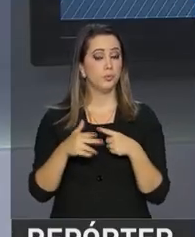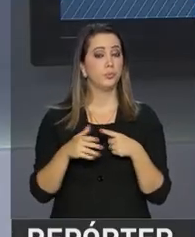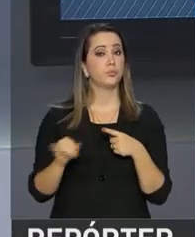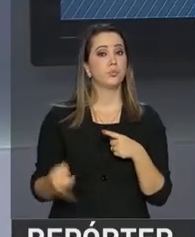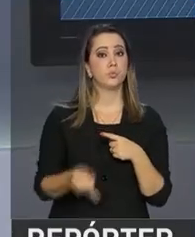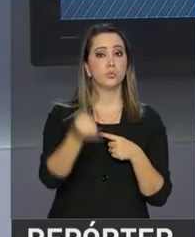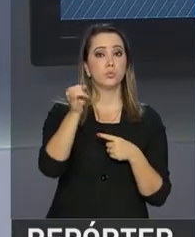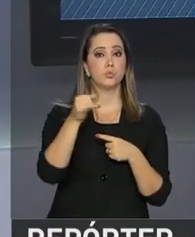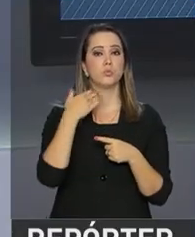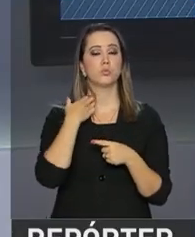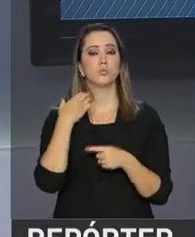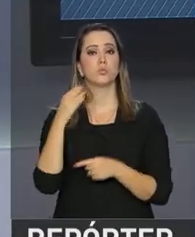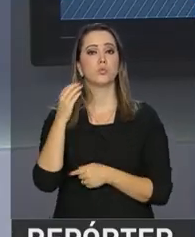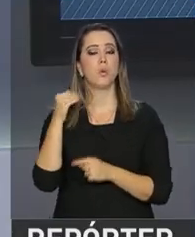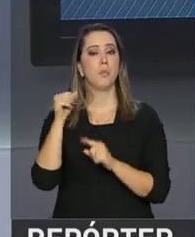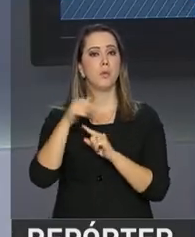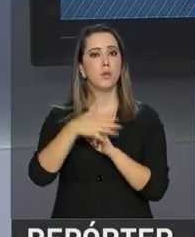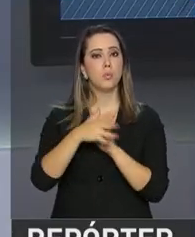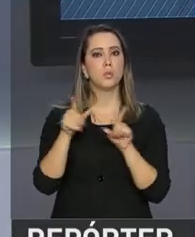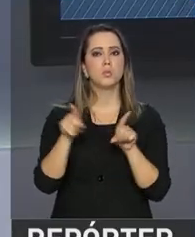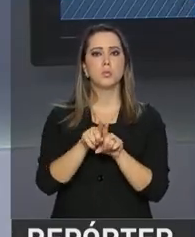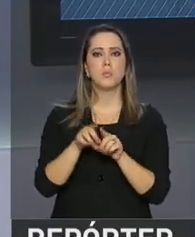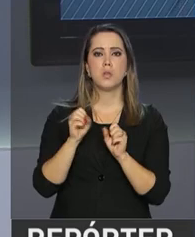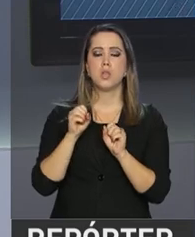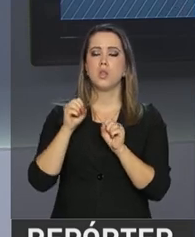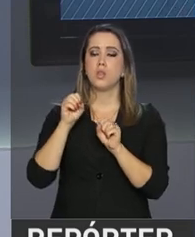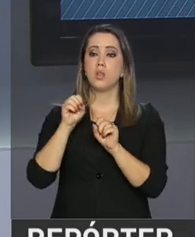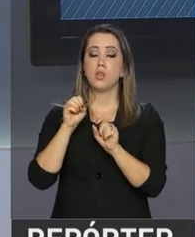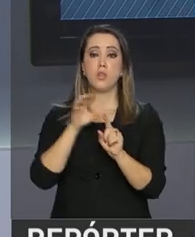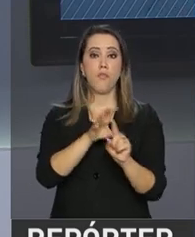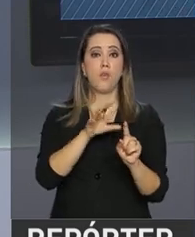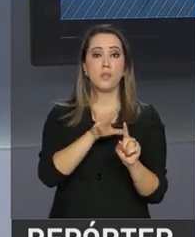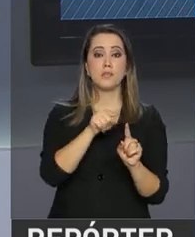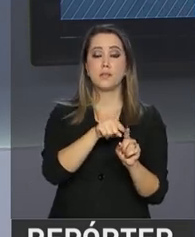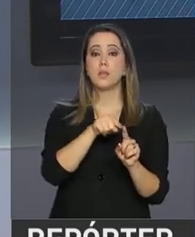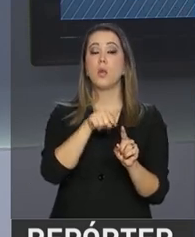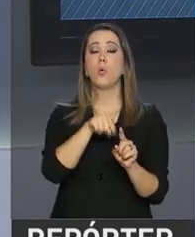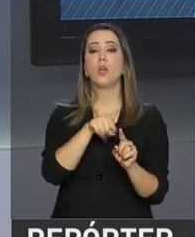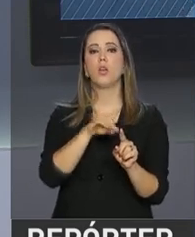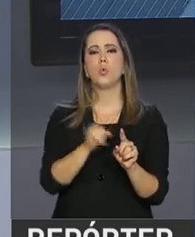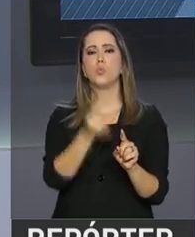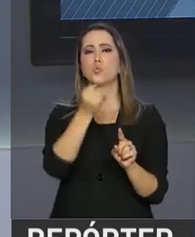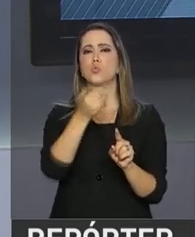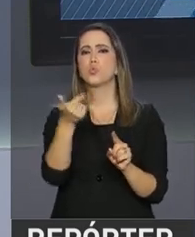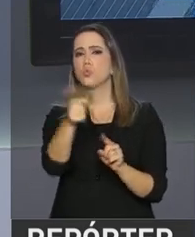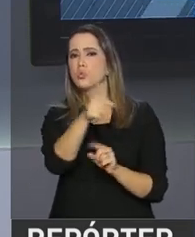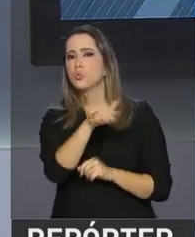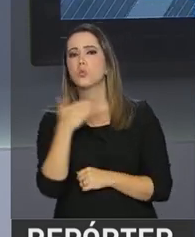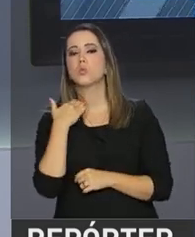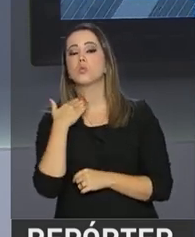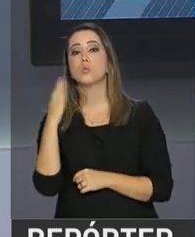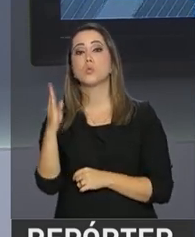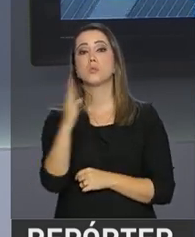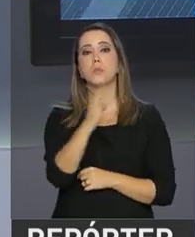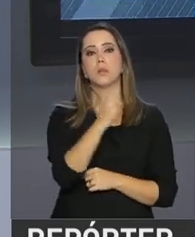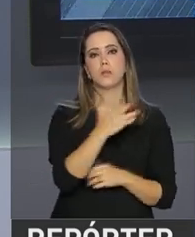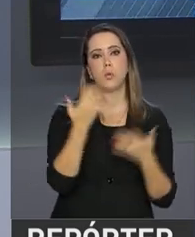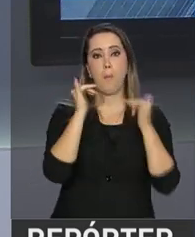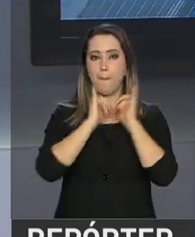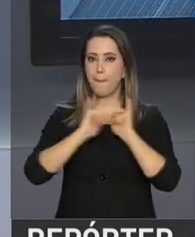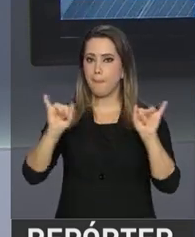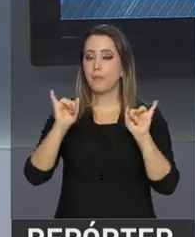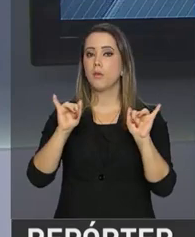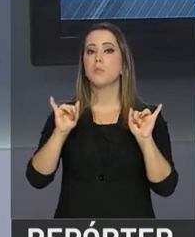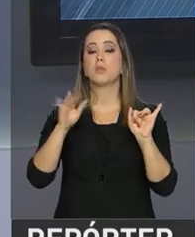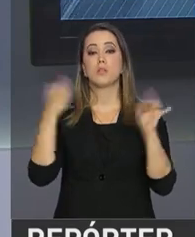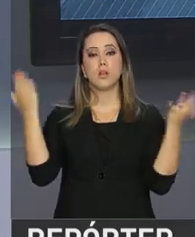corte da taxa de juros pelo Banco Central reflete nos juros praticados pelo mercado. Seguindo essa tendência, o Banco do Brasil acaba de anunciar a